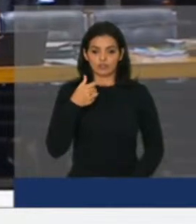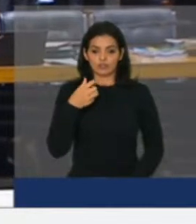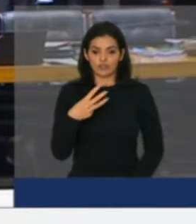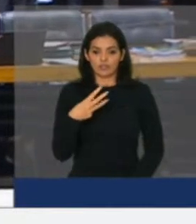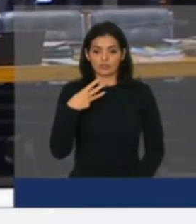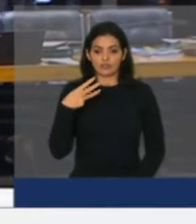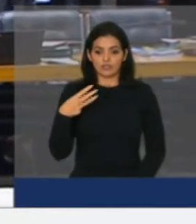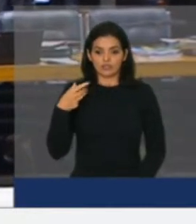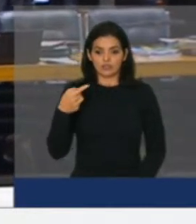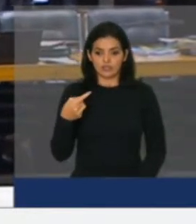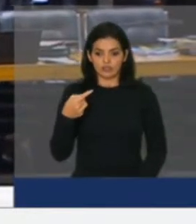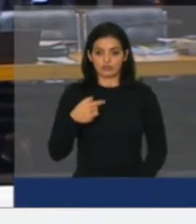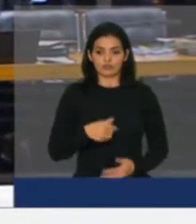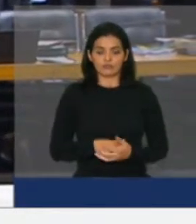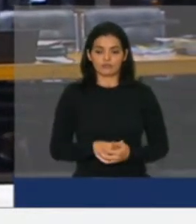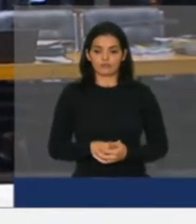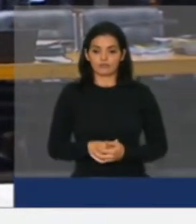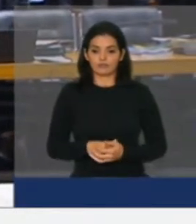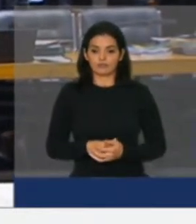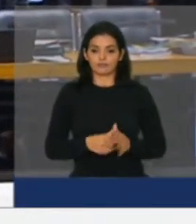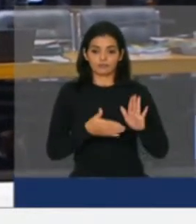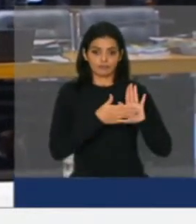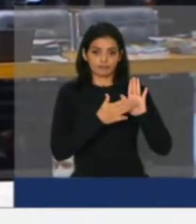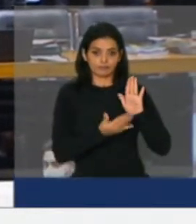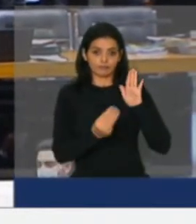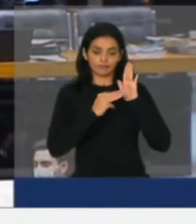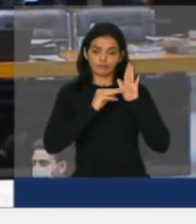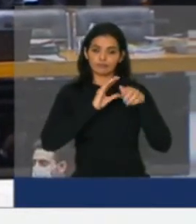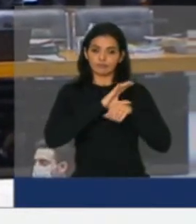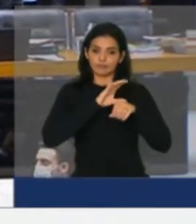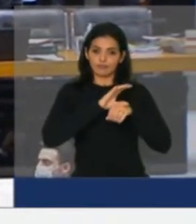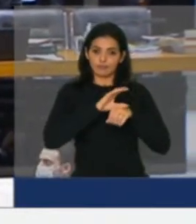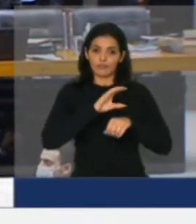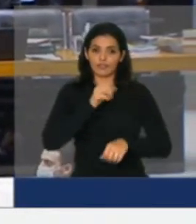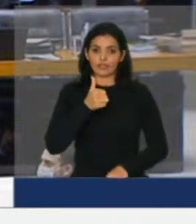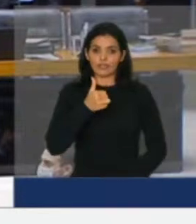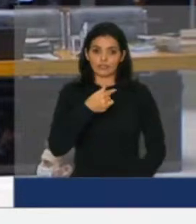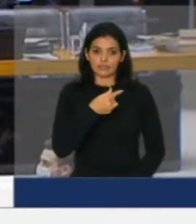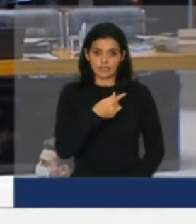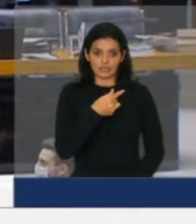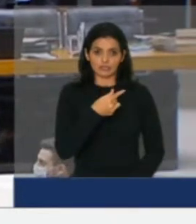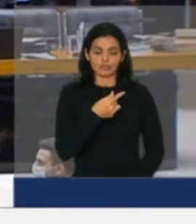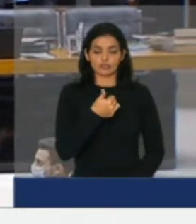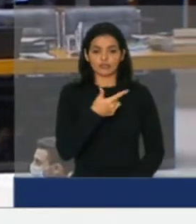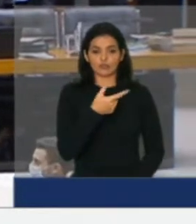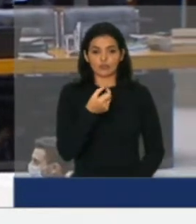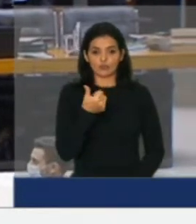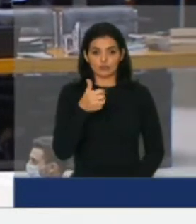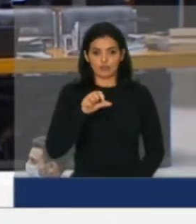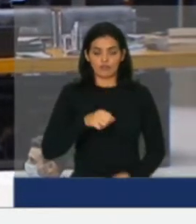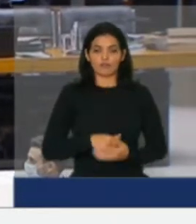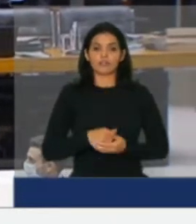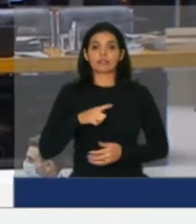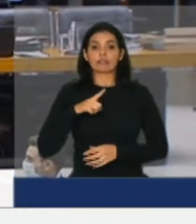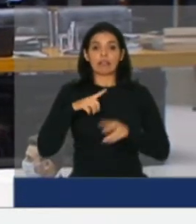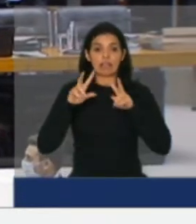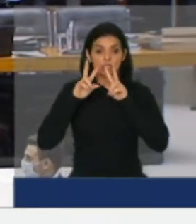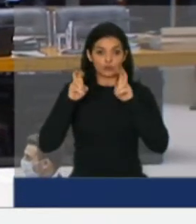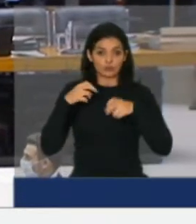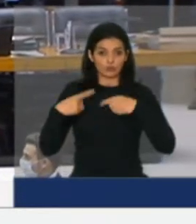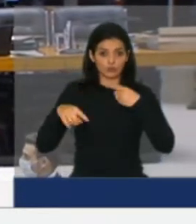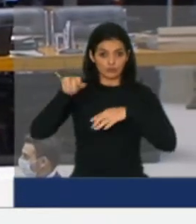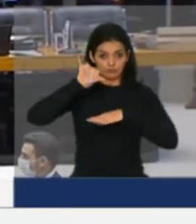2337 de 21, e proposta de emenda à Constituição número 17 de 19. Haverá matéria sobre a mesa